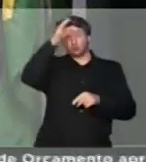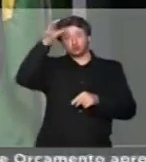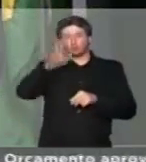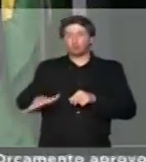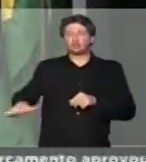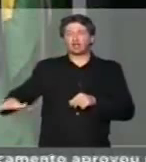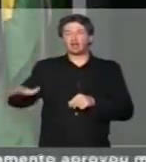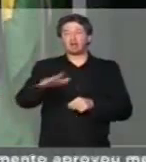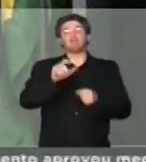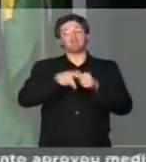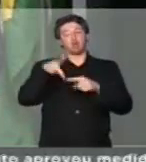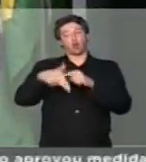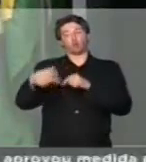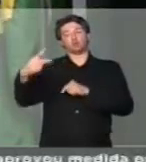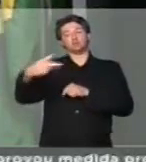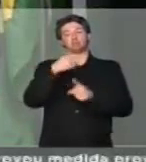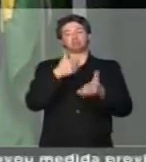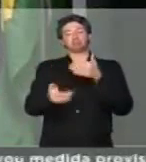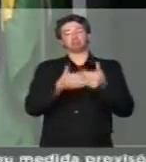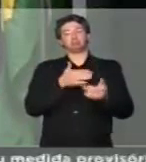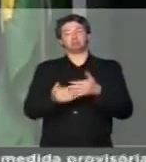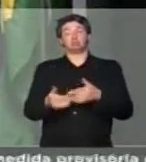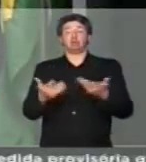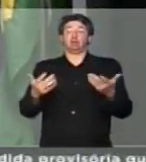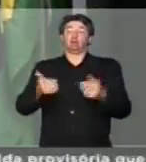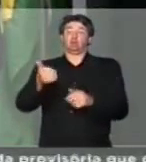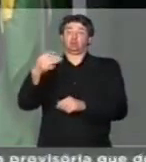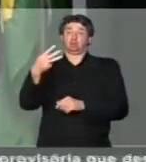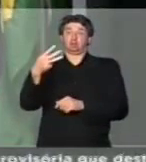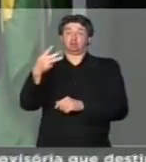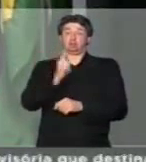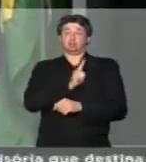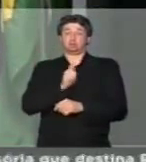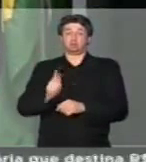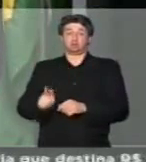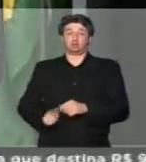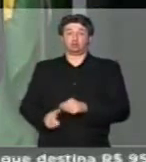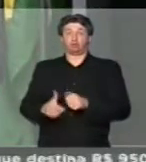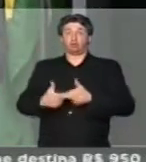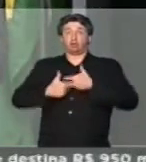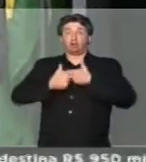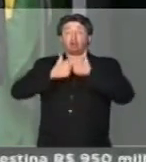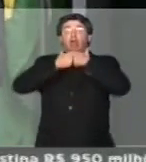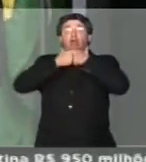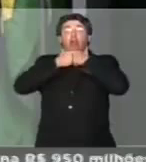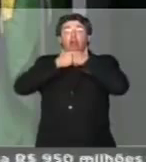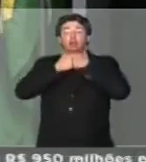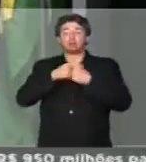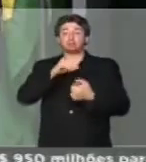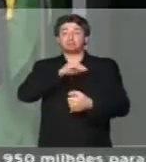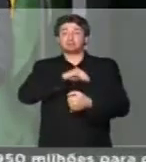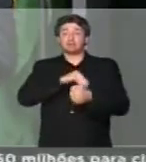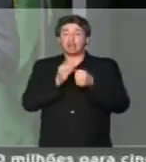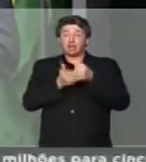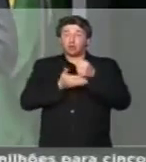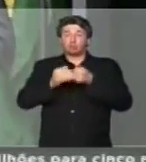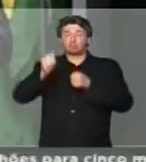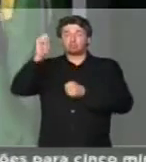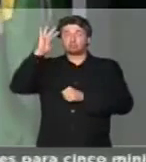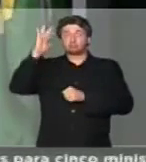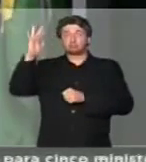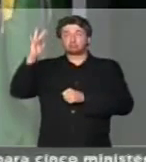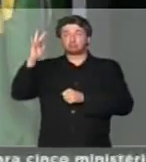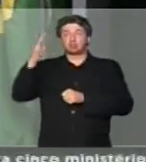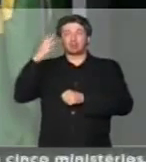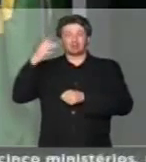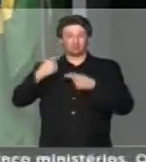a fazerem. E o 13, o governo do arroxo. O salário mínimo projetado